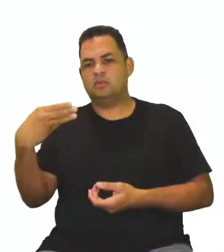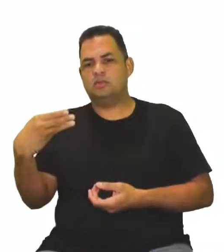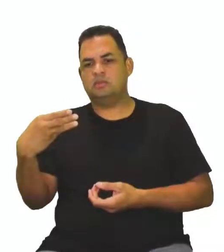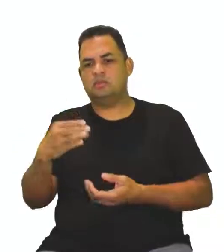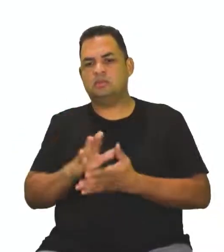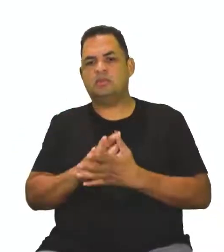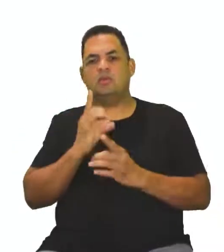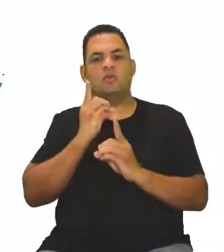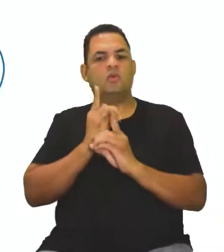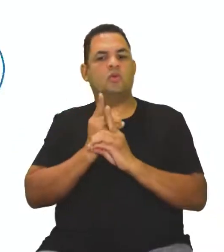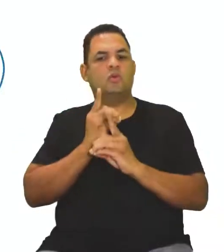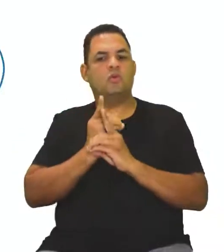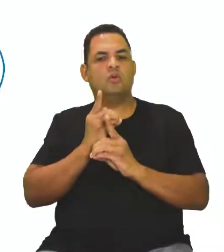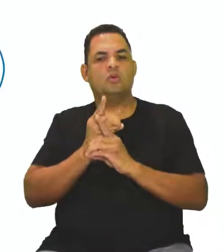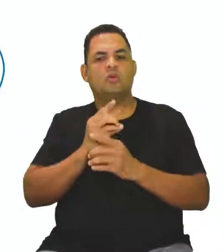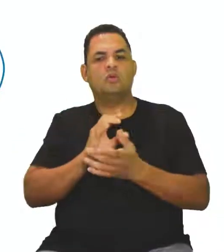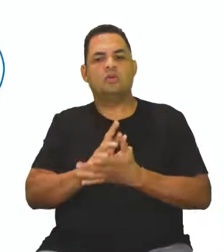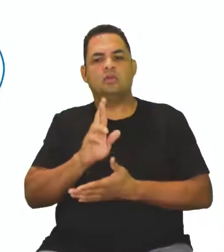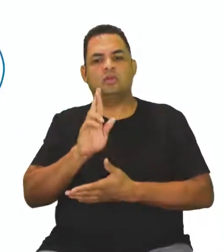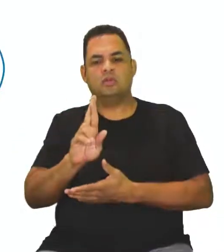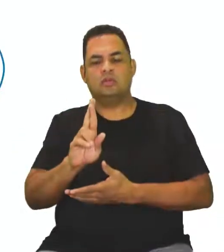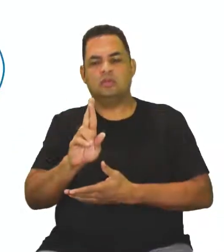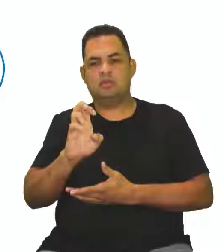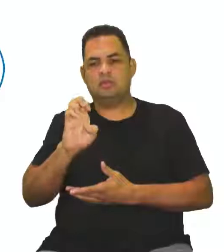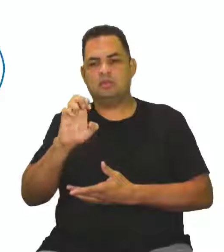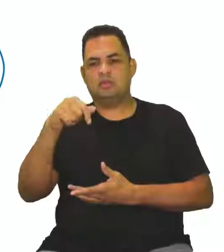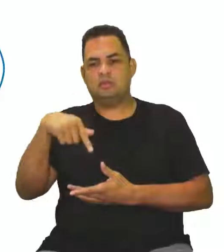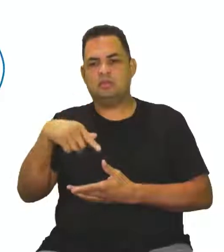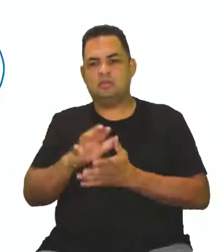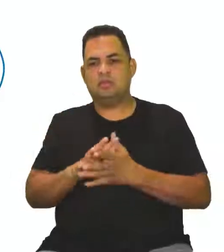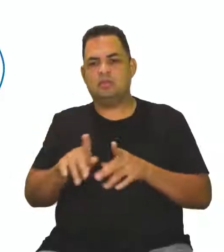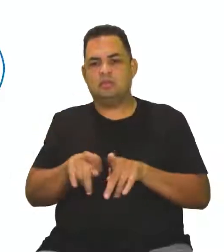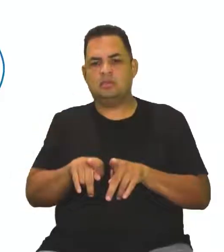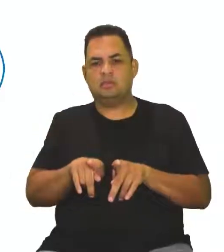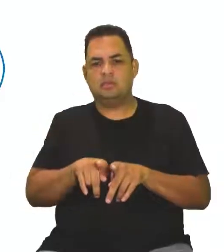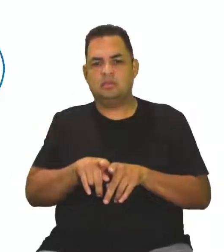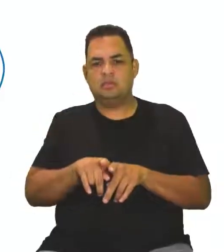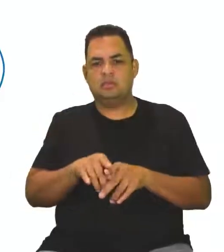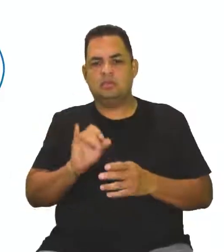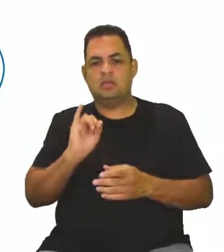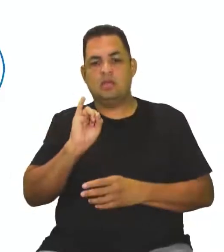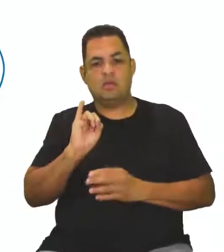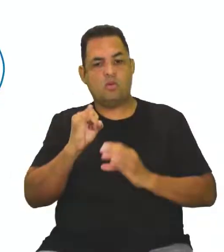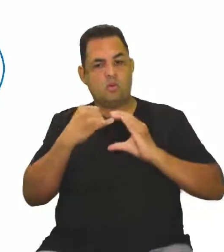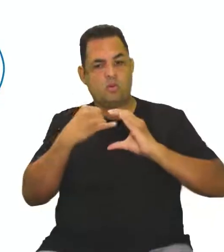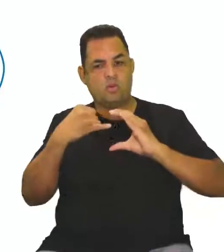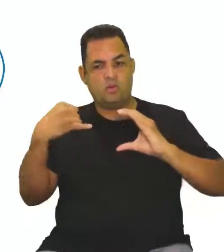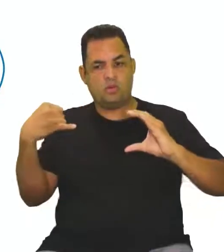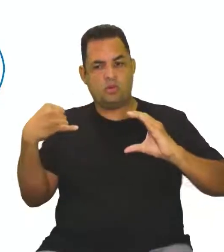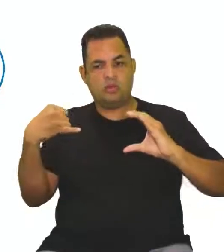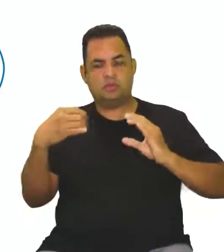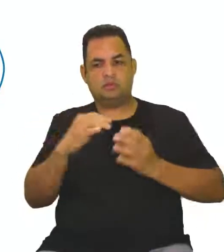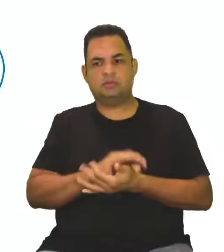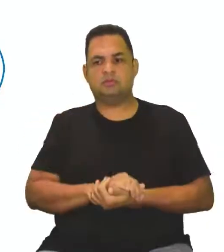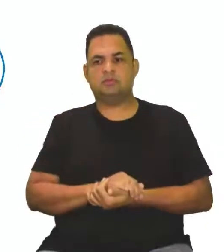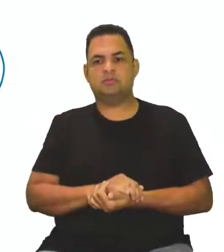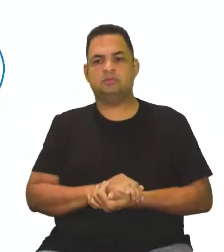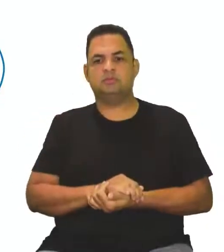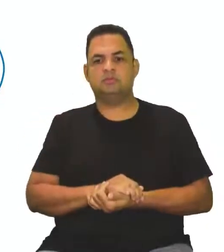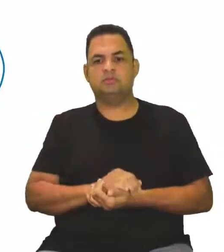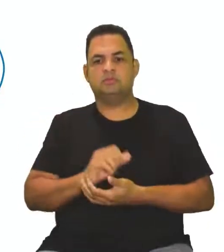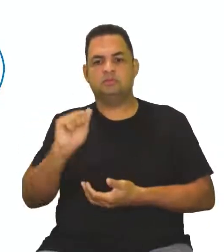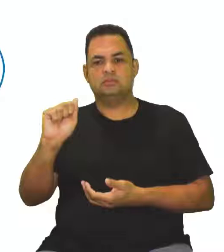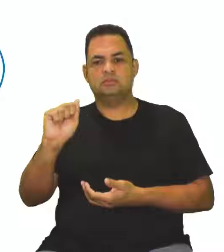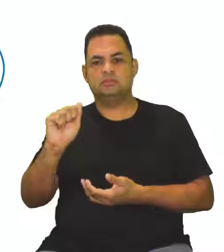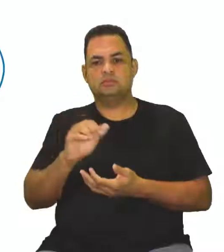A resistência equivalente, R23, e também a corrente, ok? Mas para achar a corrente,